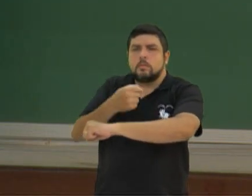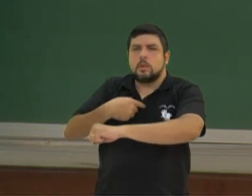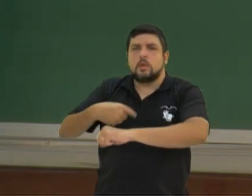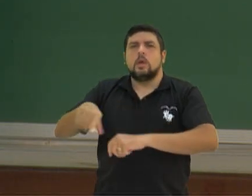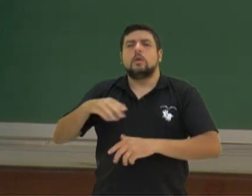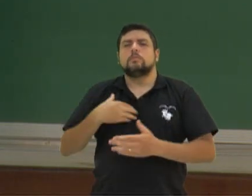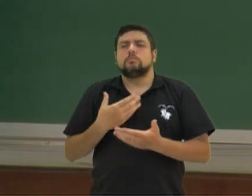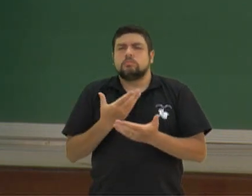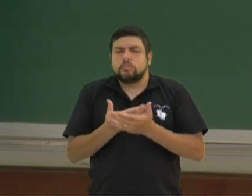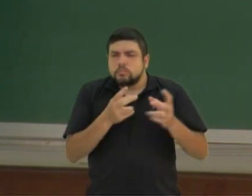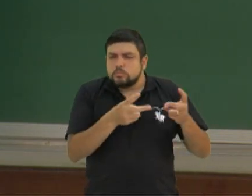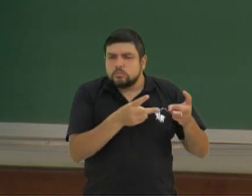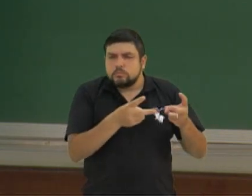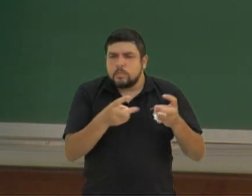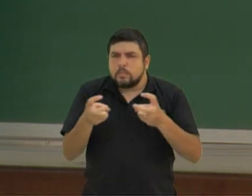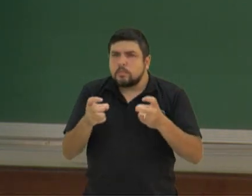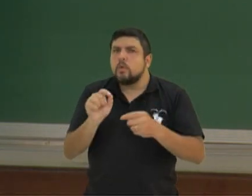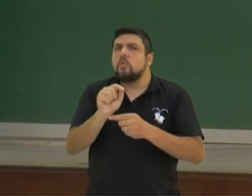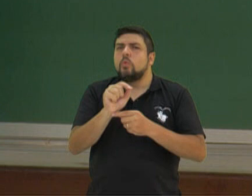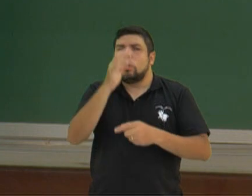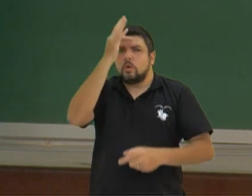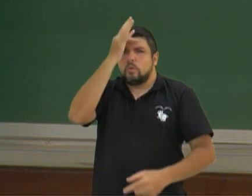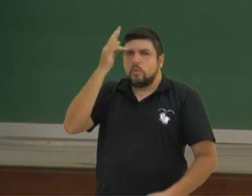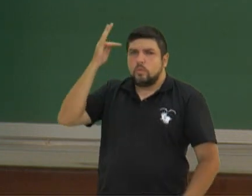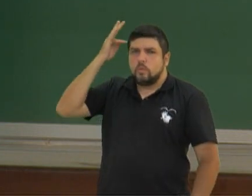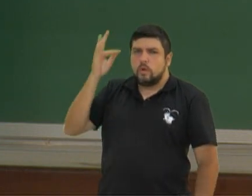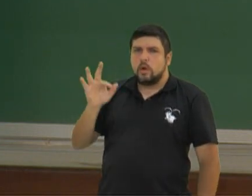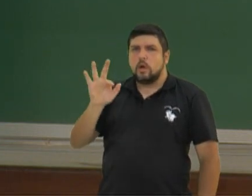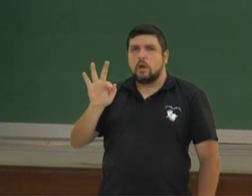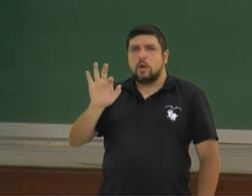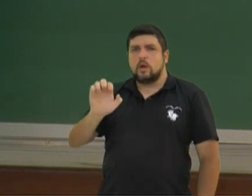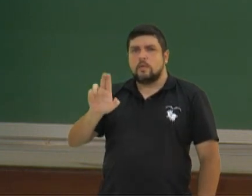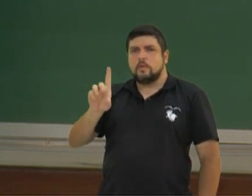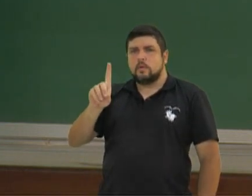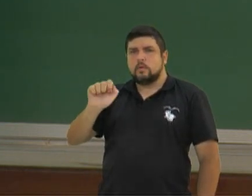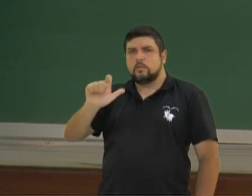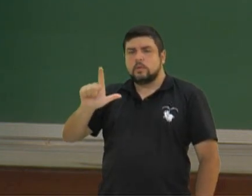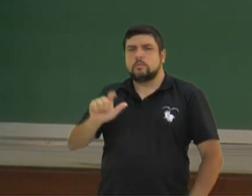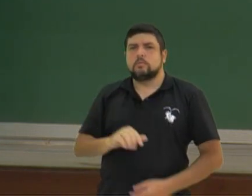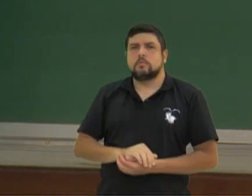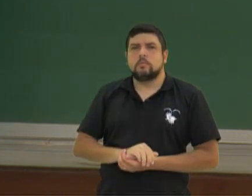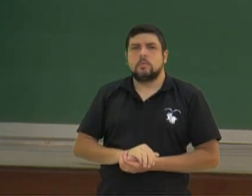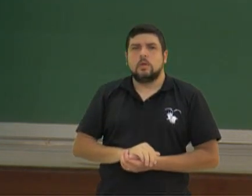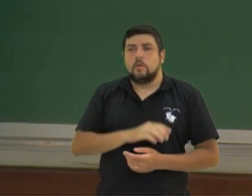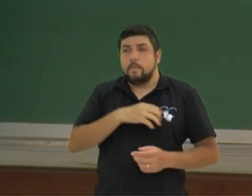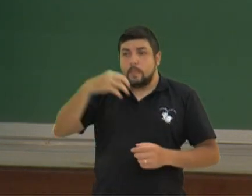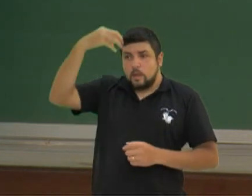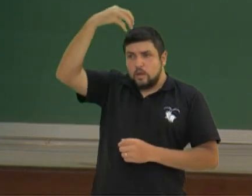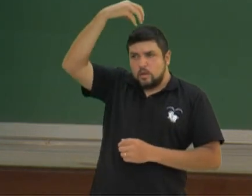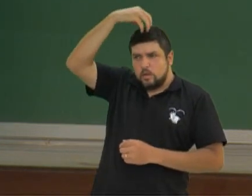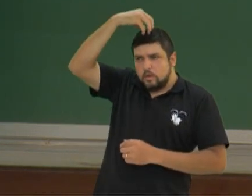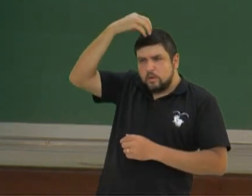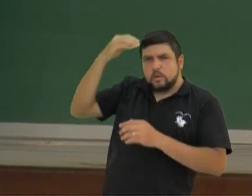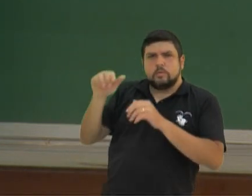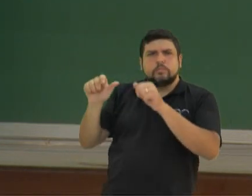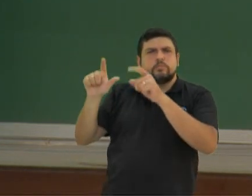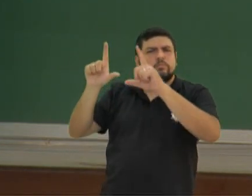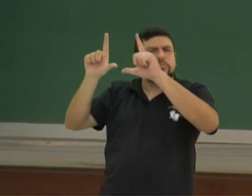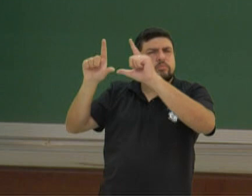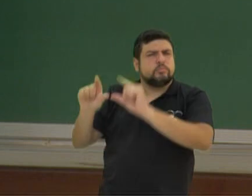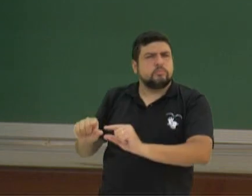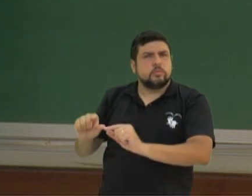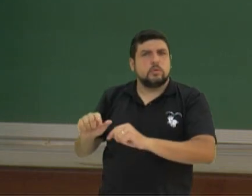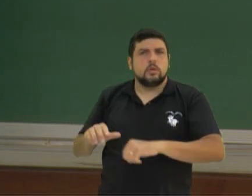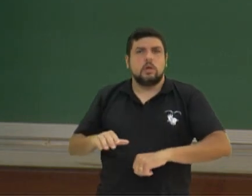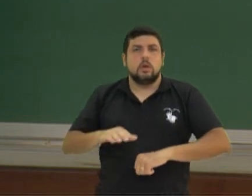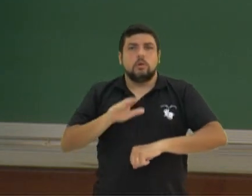o sistema feudal dominava, né, a gente vai ver a descentralização do poder real. Nós vamos ver, então, o grande poder